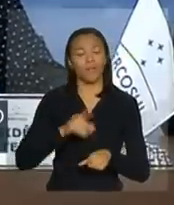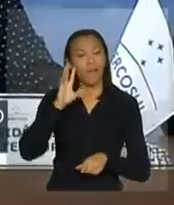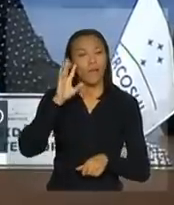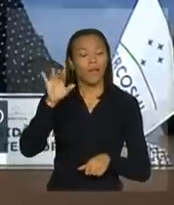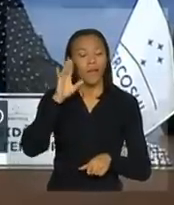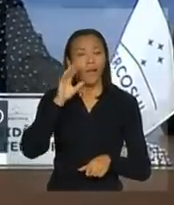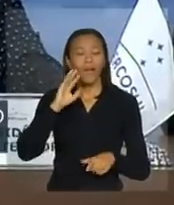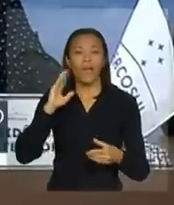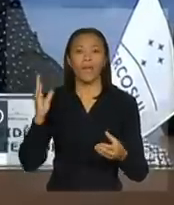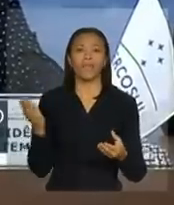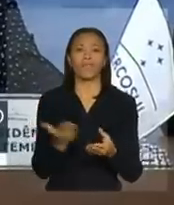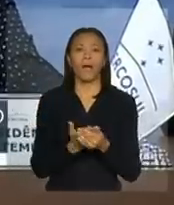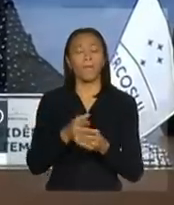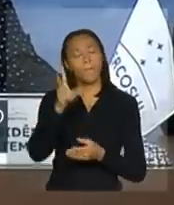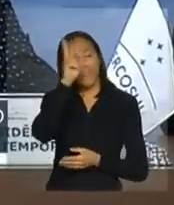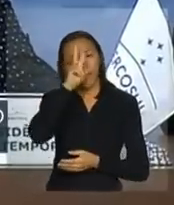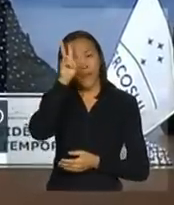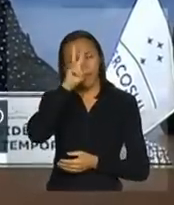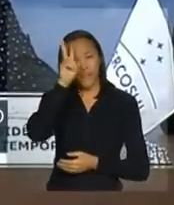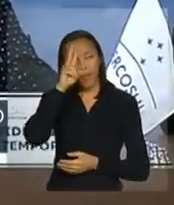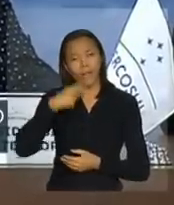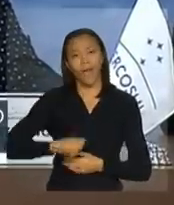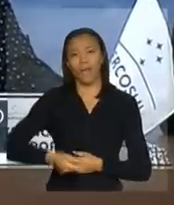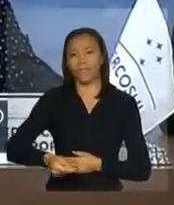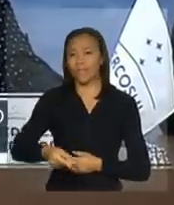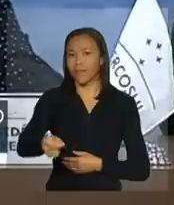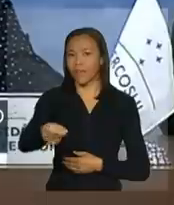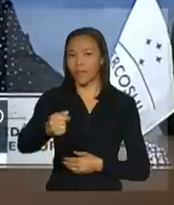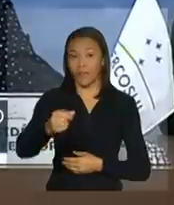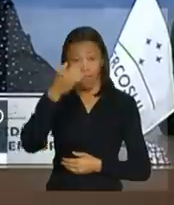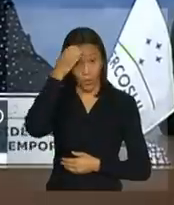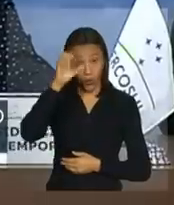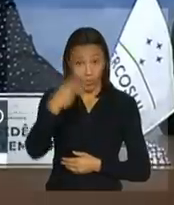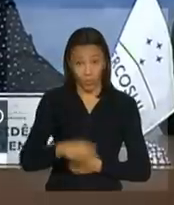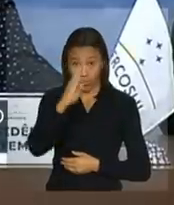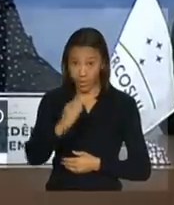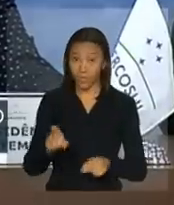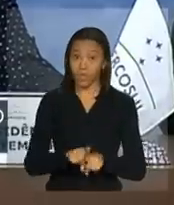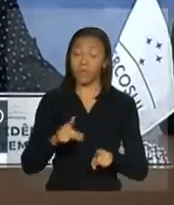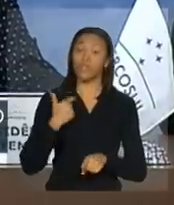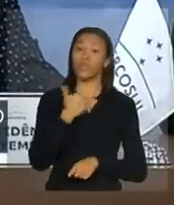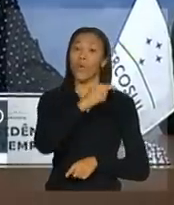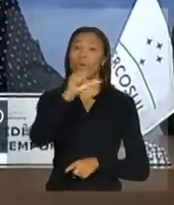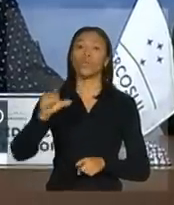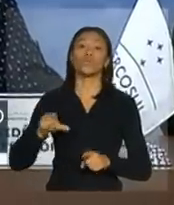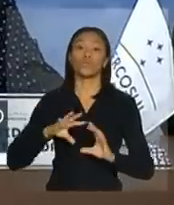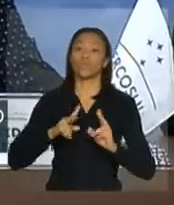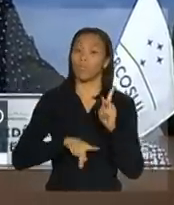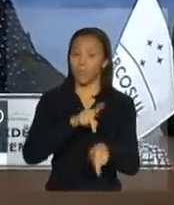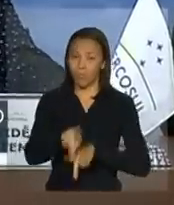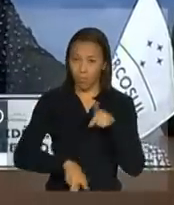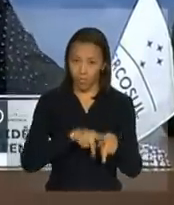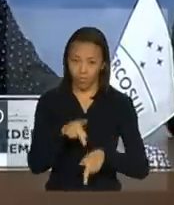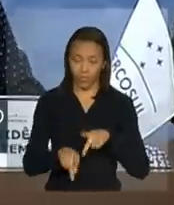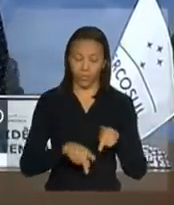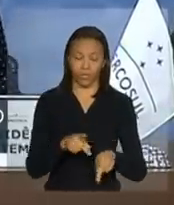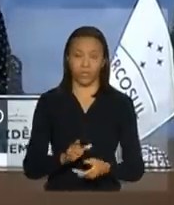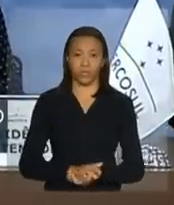um legado eterno da cultura brasileira a todos os povos. Da sinuosidade da